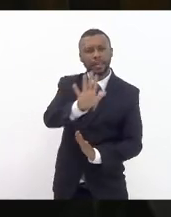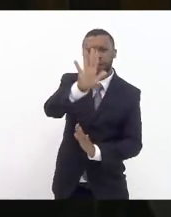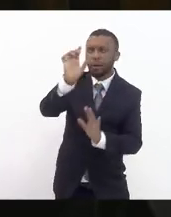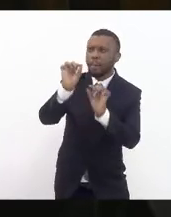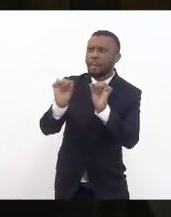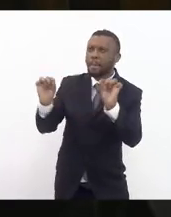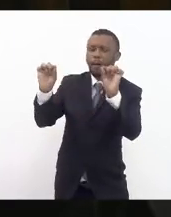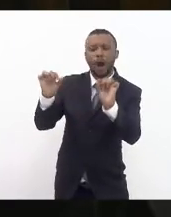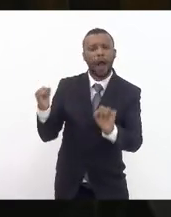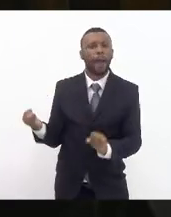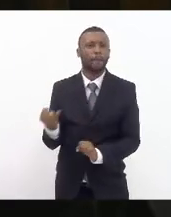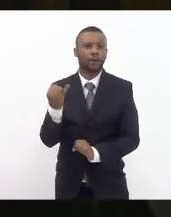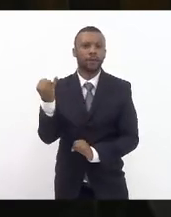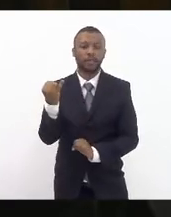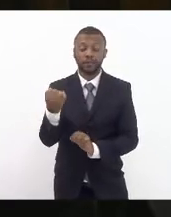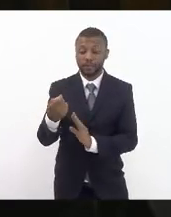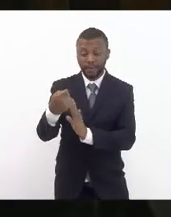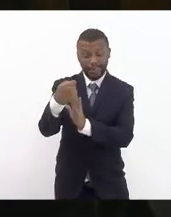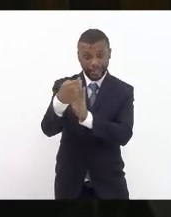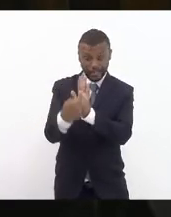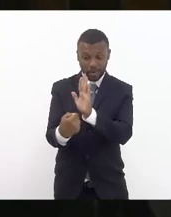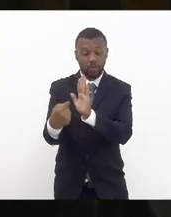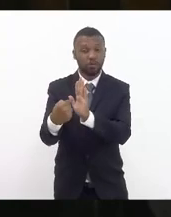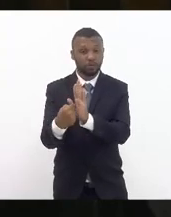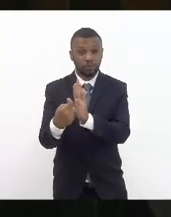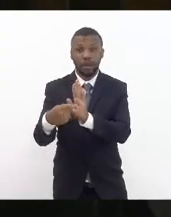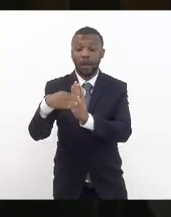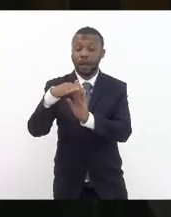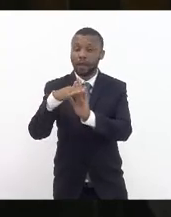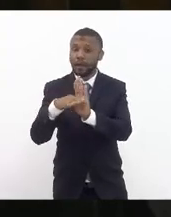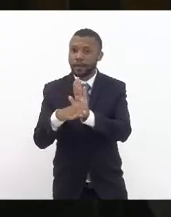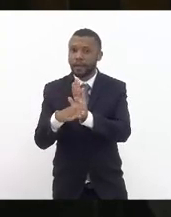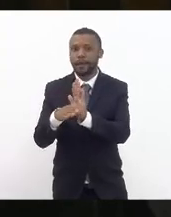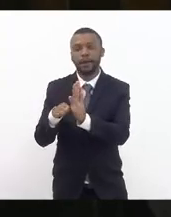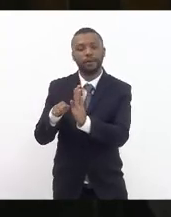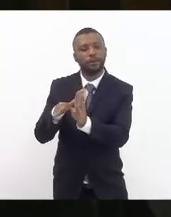importantíssimo, que é esse Guia Alimentar. Se nós